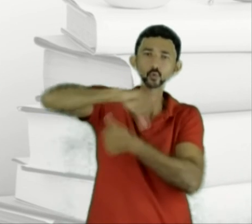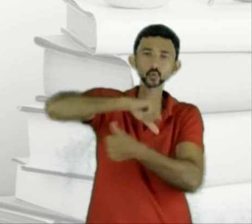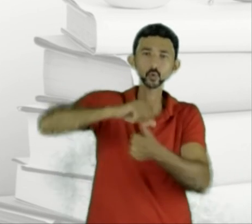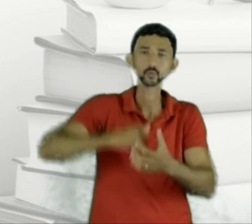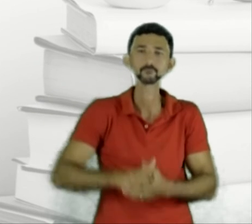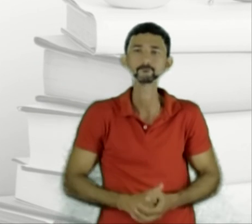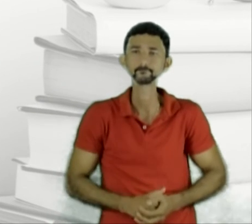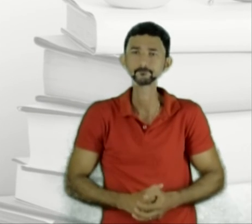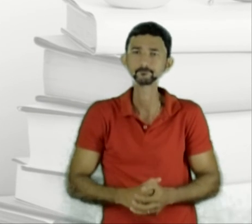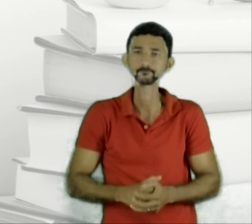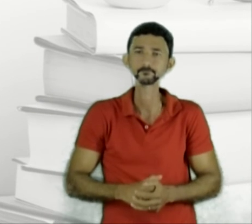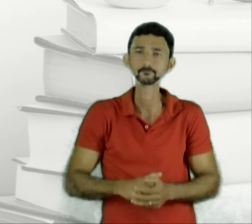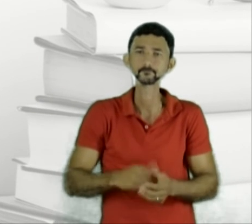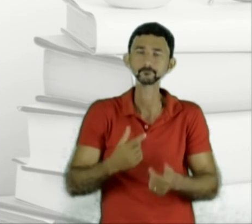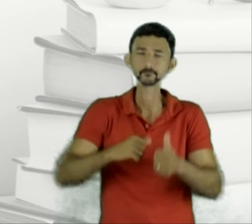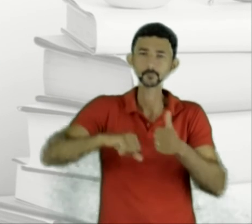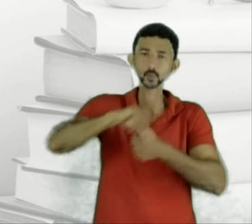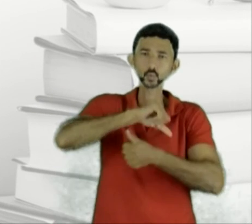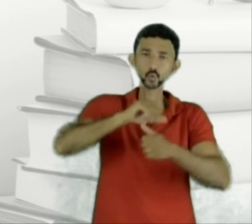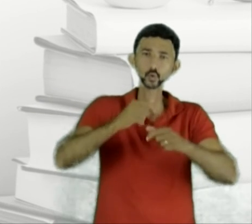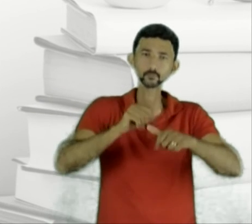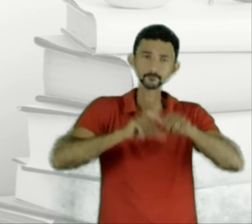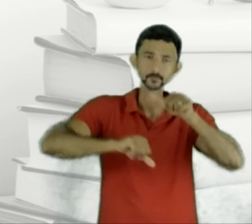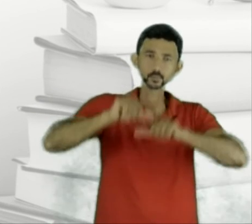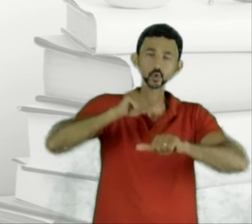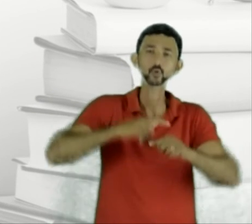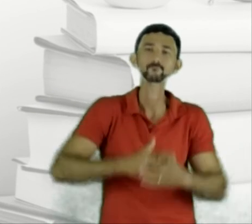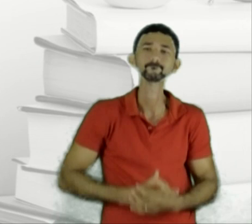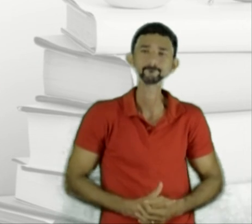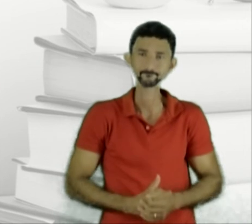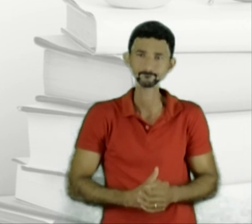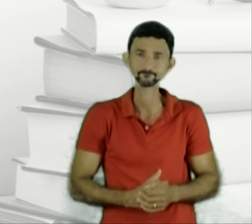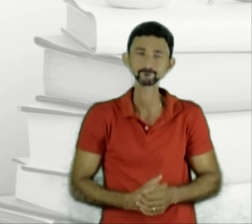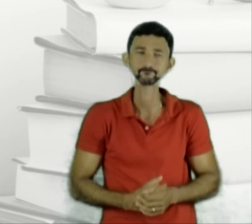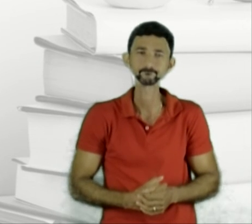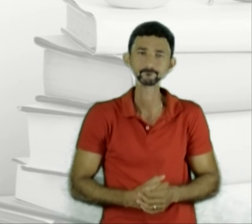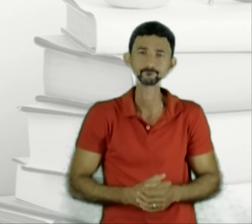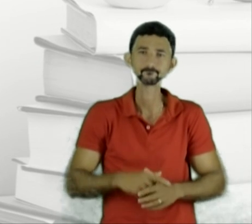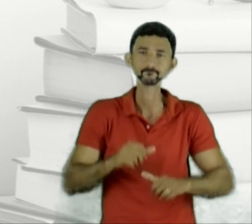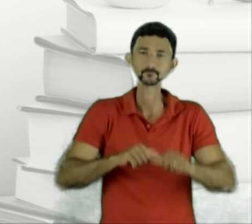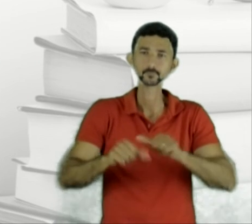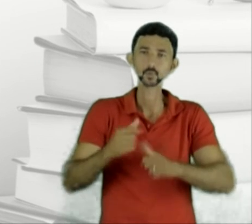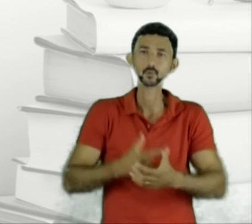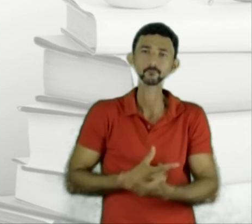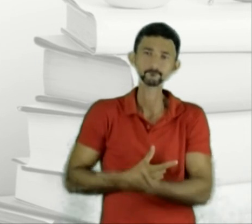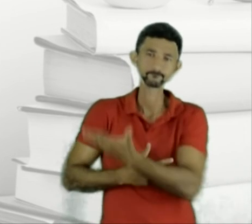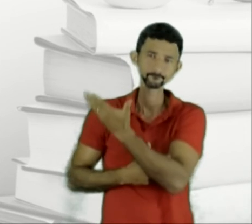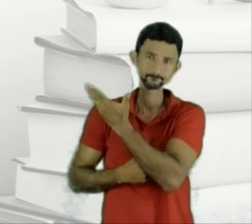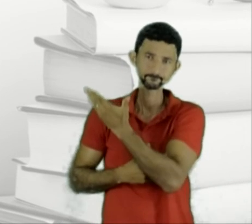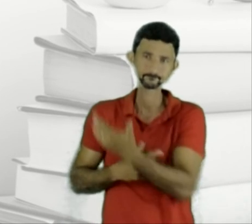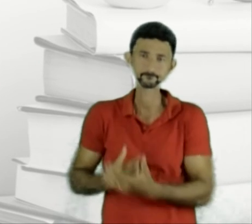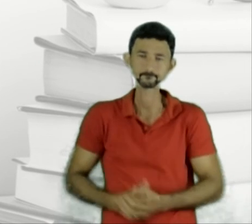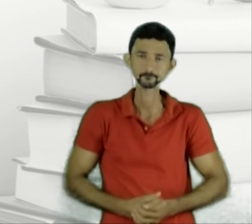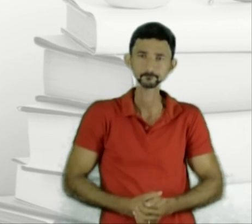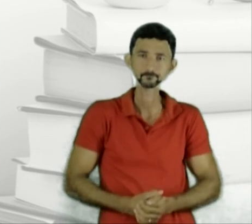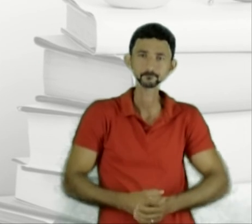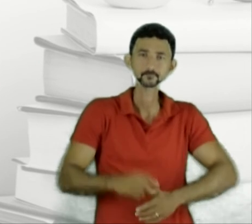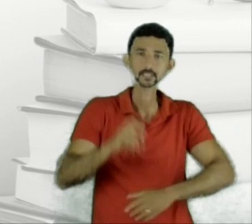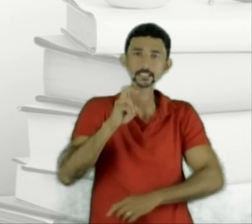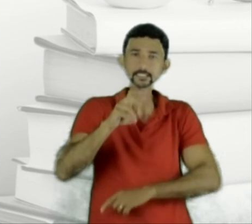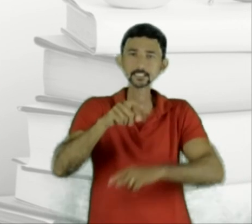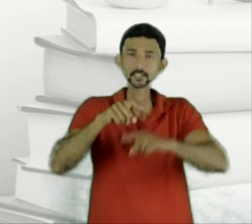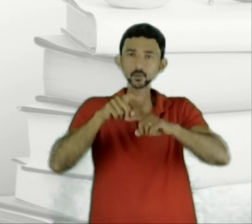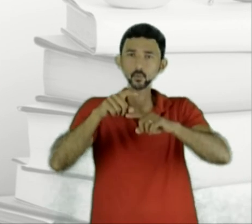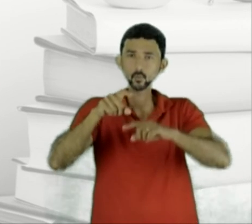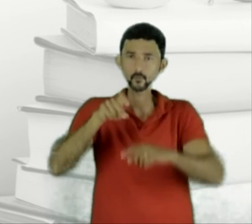eu coloco o número que aparece no denominador em cima e o número que aparece no numerador embaixo. Então fica 5